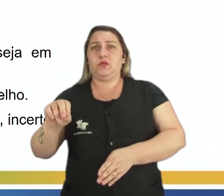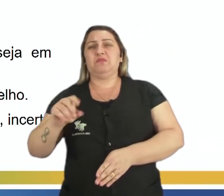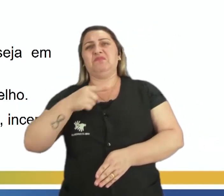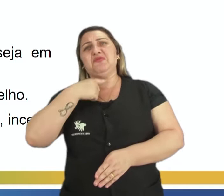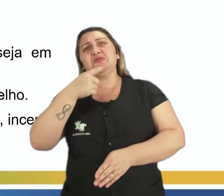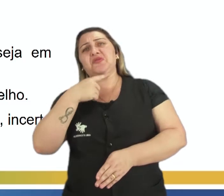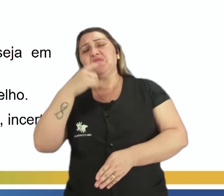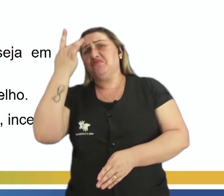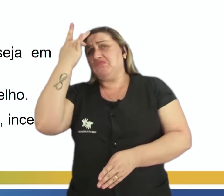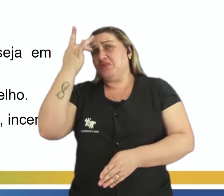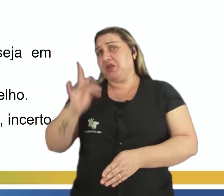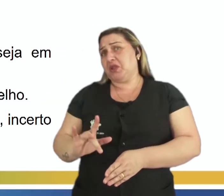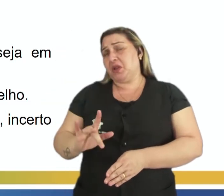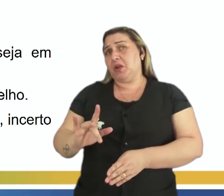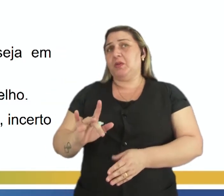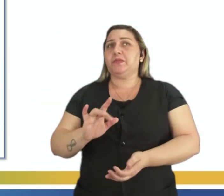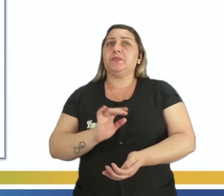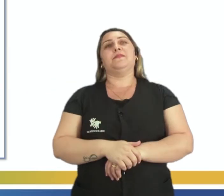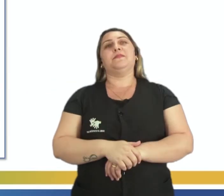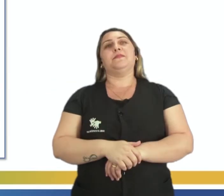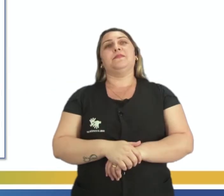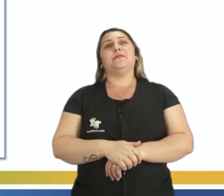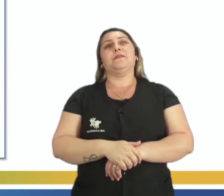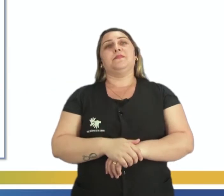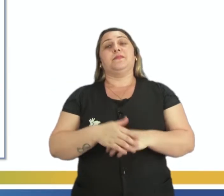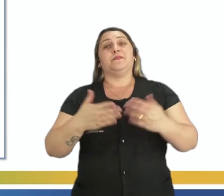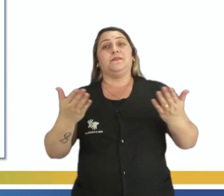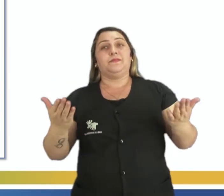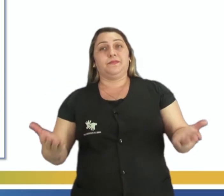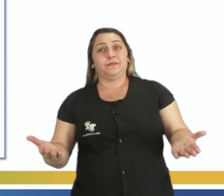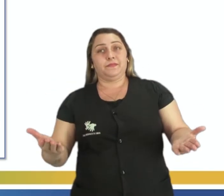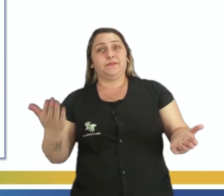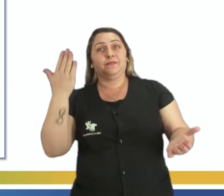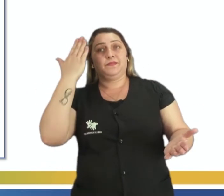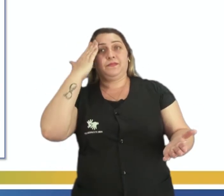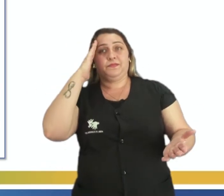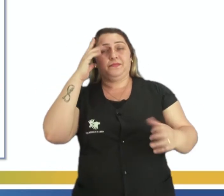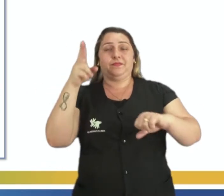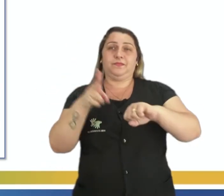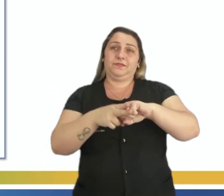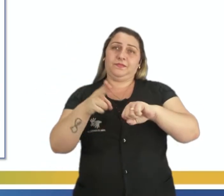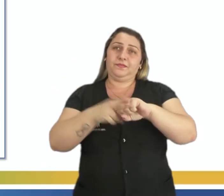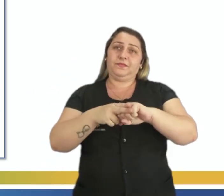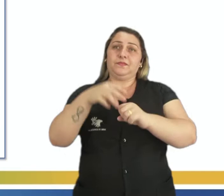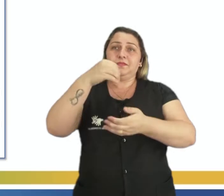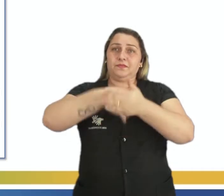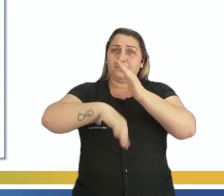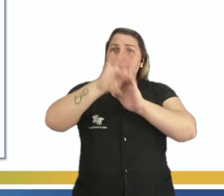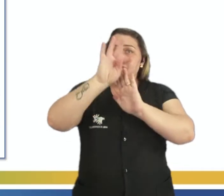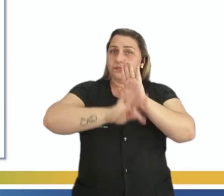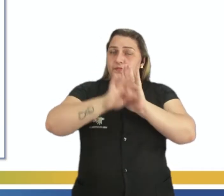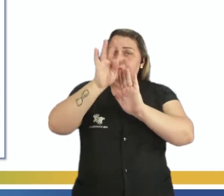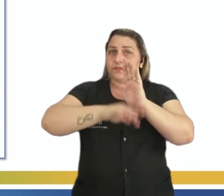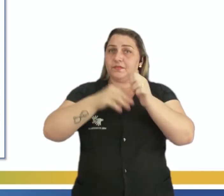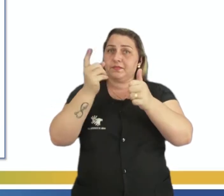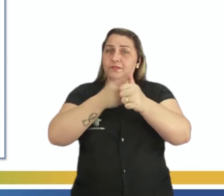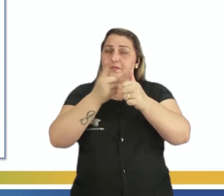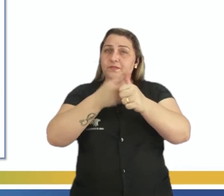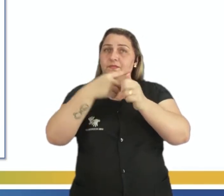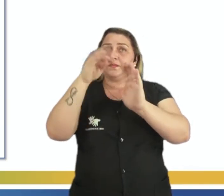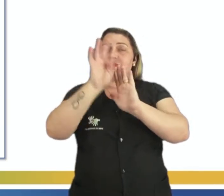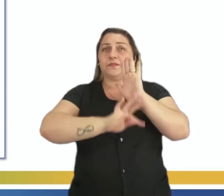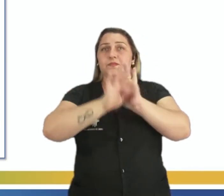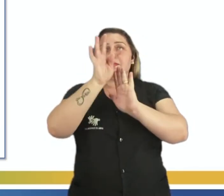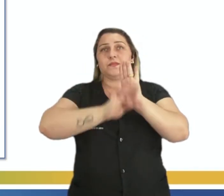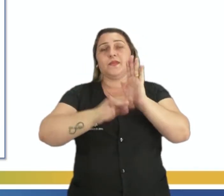duvidoso, incerto ou improvável. Então vamos identificar os verbos no texto. Tem esse primeiro texto